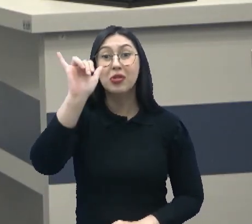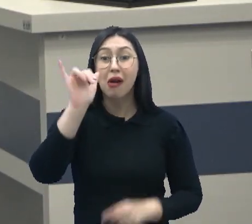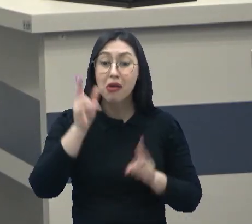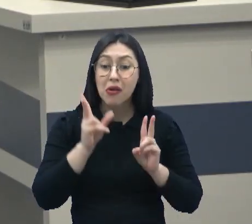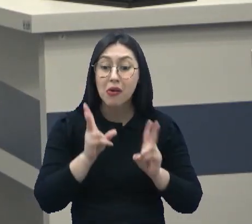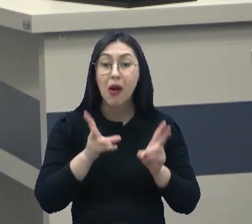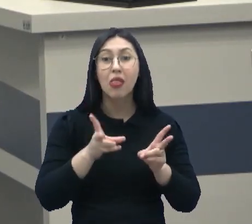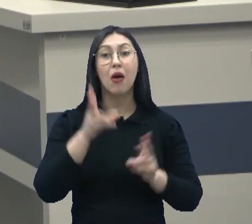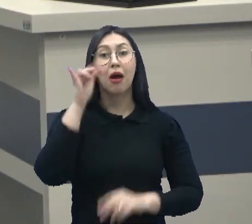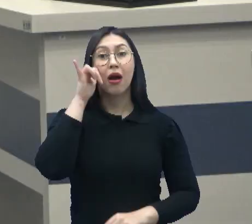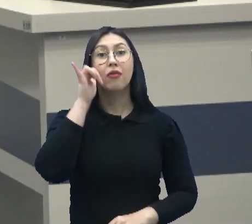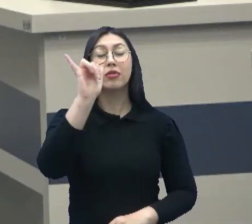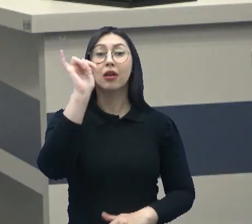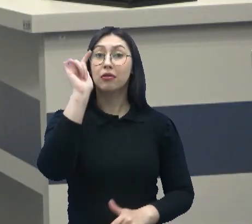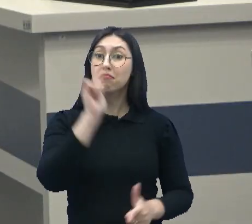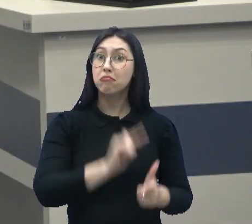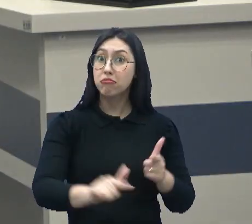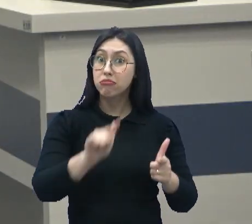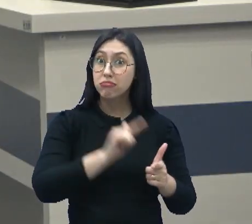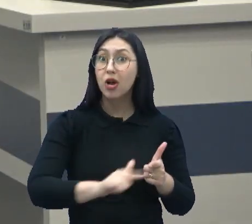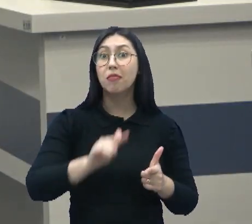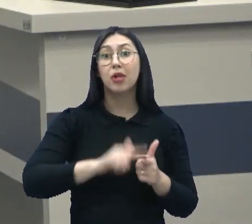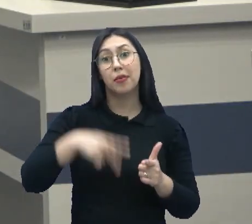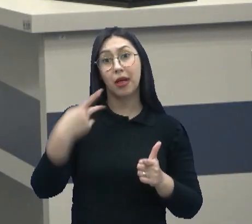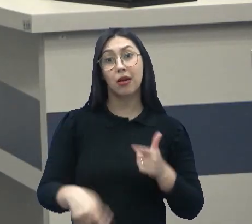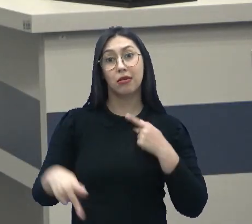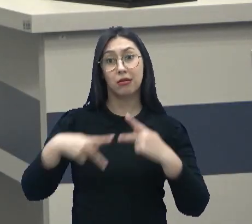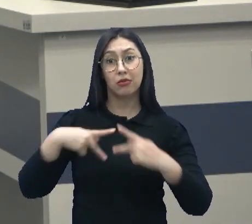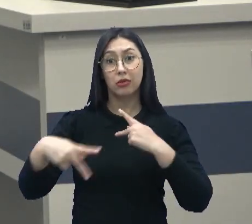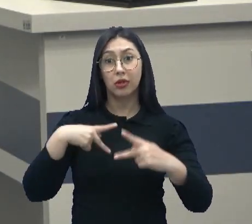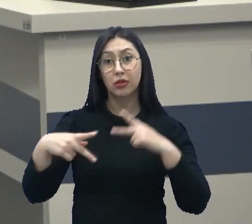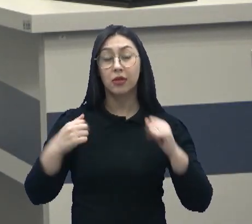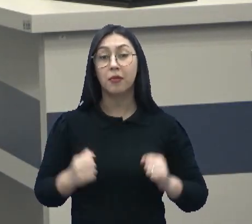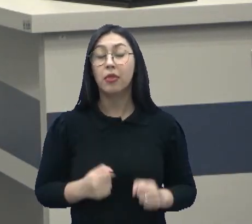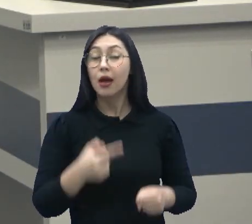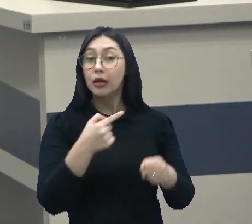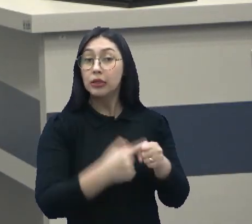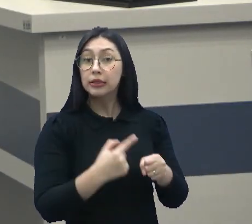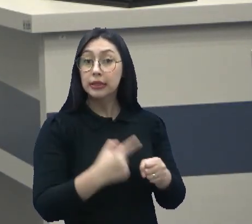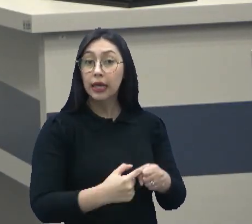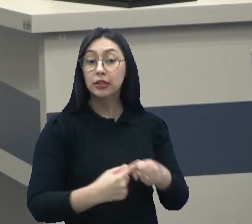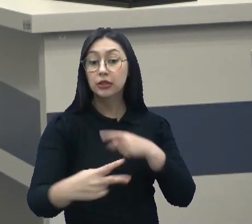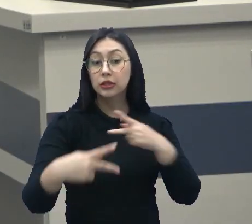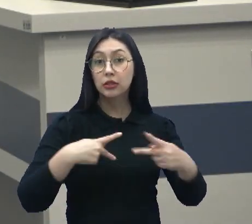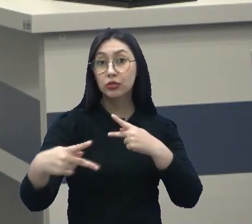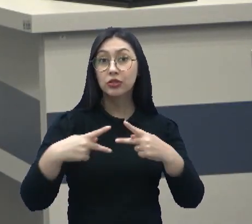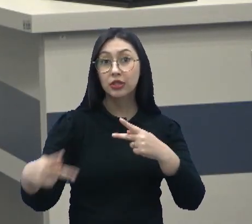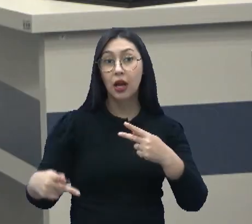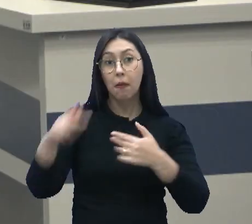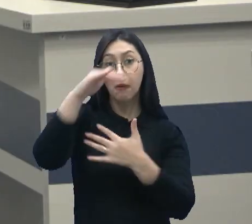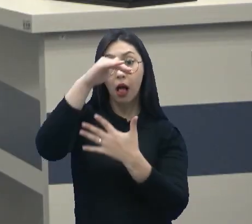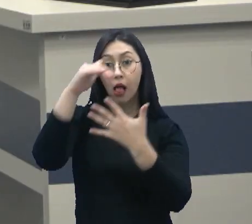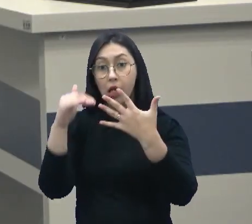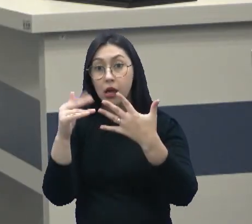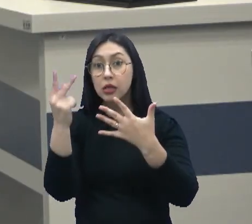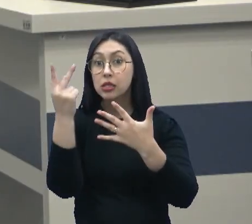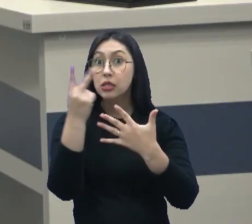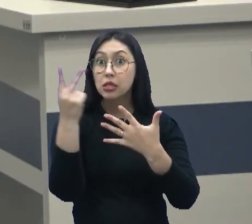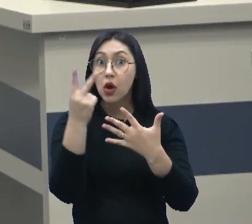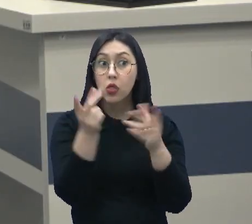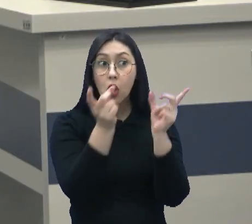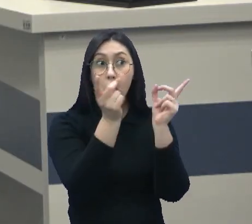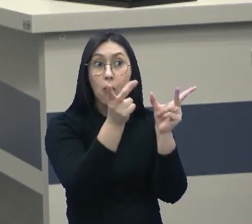evitado uma grande crise em São José dos Campos. São José dos Campos é a segunda exportadora dos